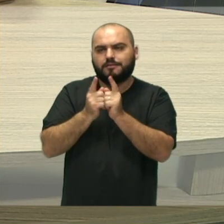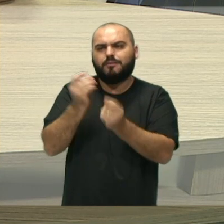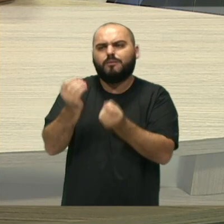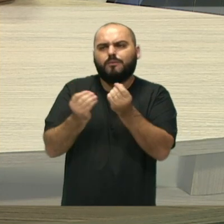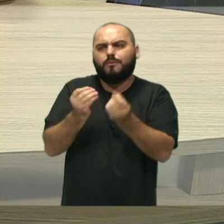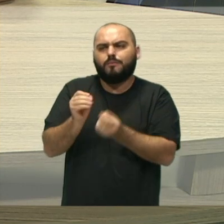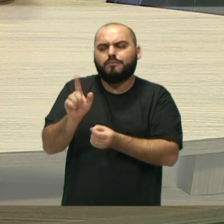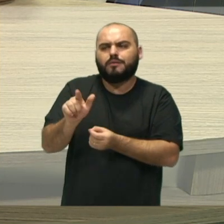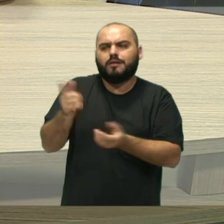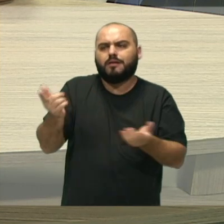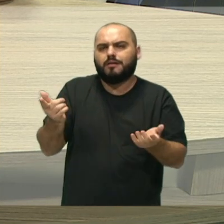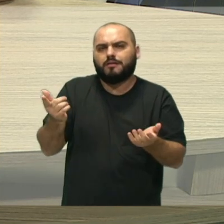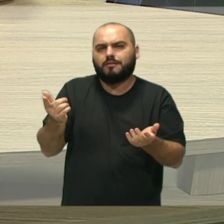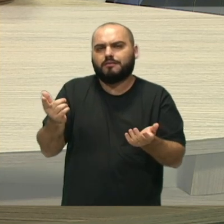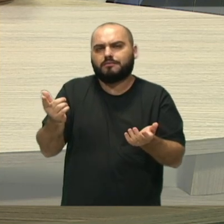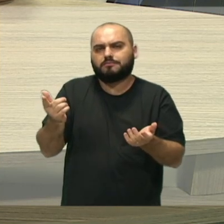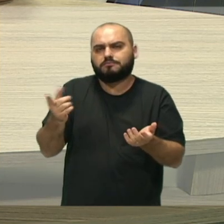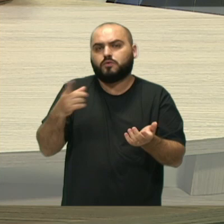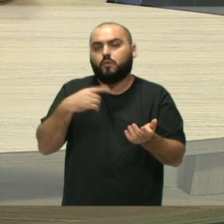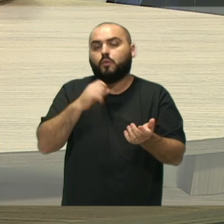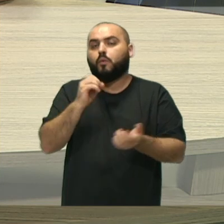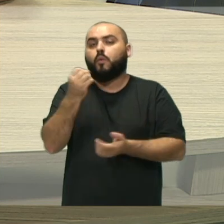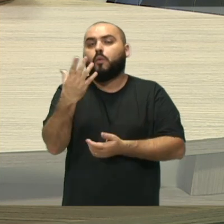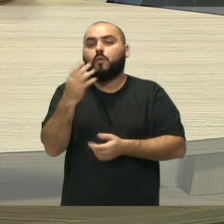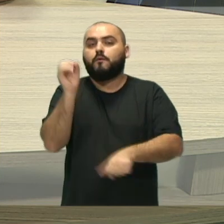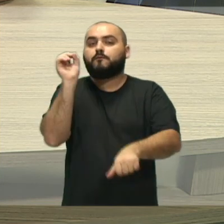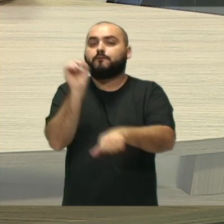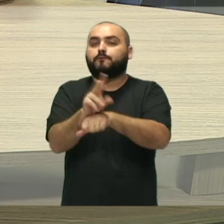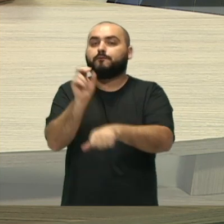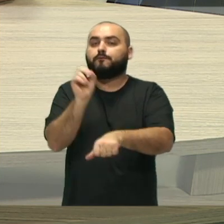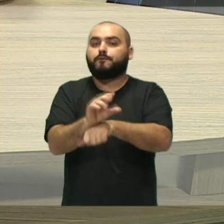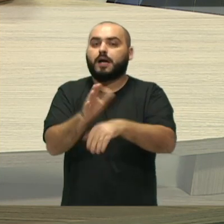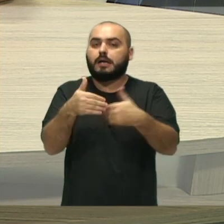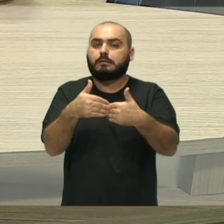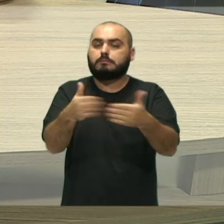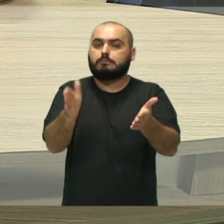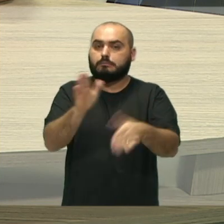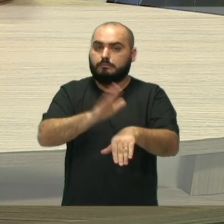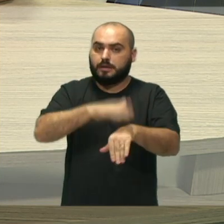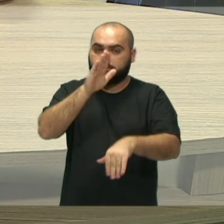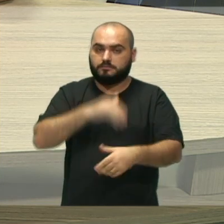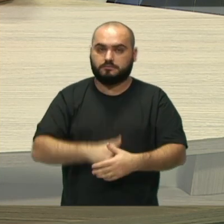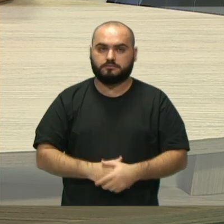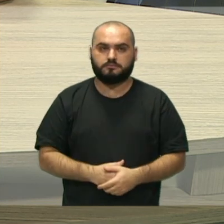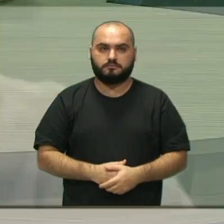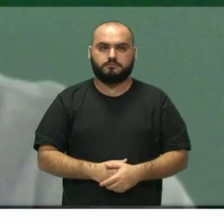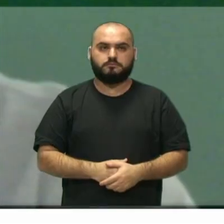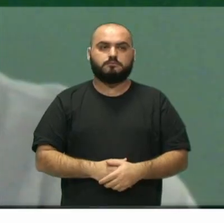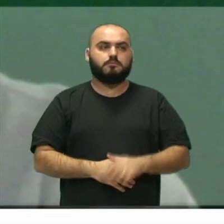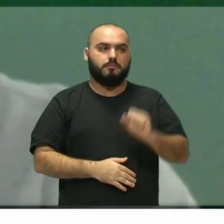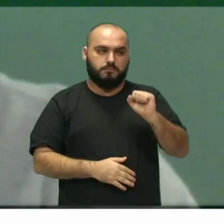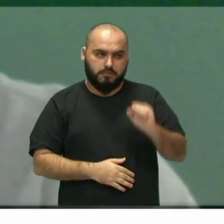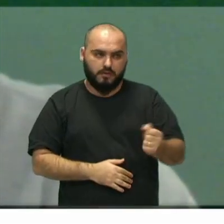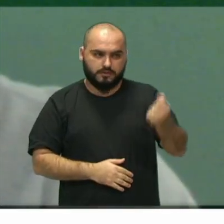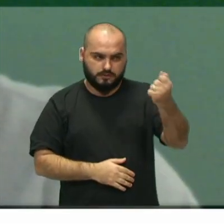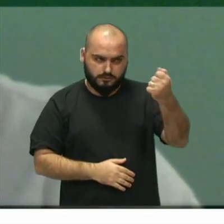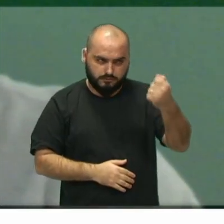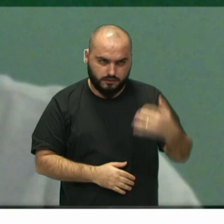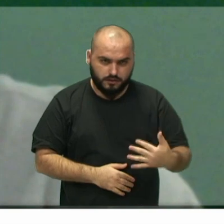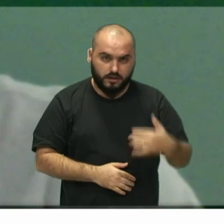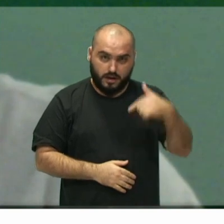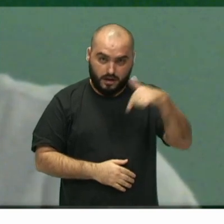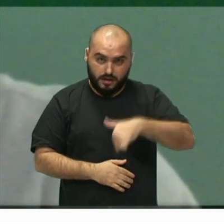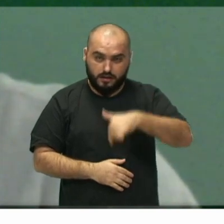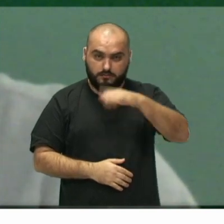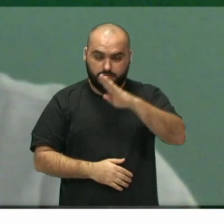está isso? Ou tem se aberto mais vagas dentro do sistema? Eu posso te falar de como é que funciona em